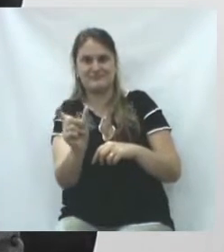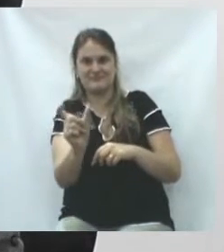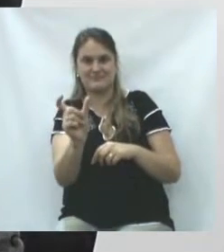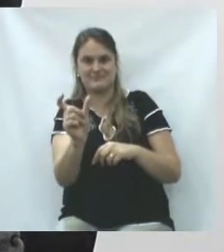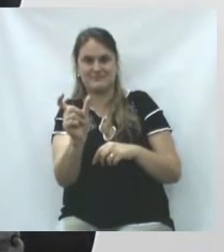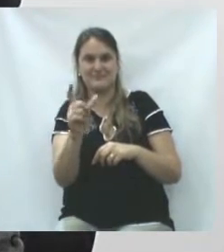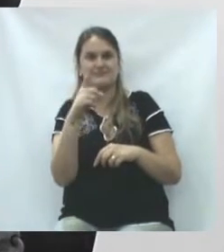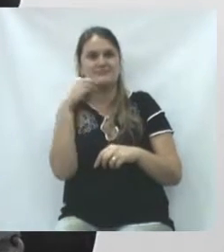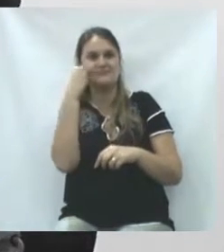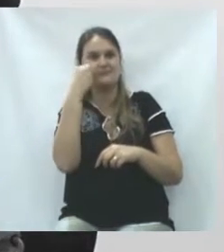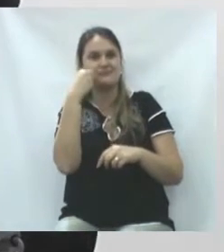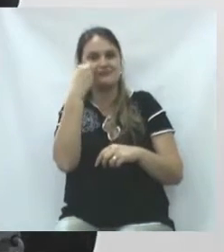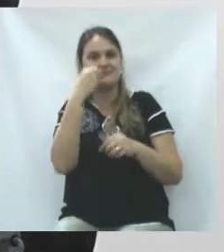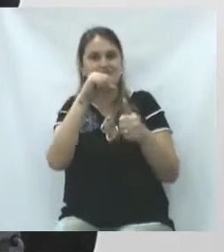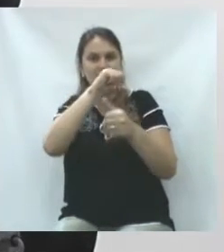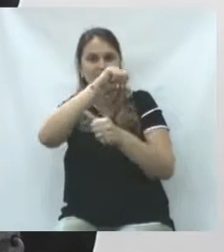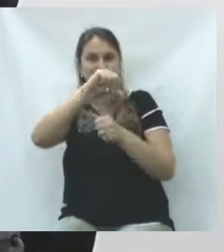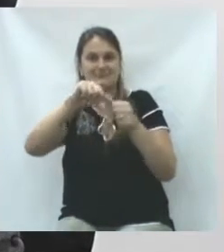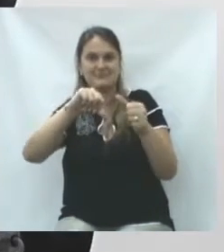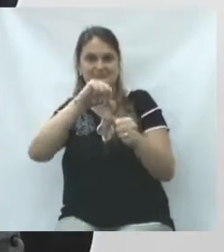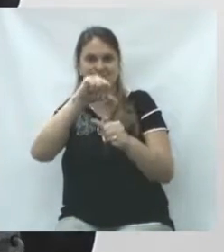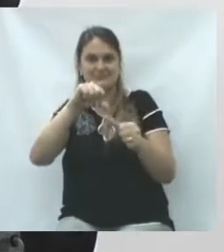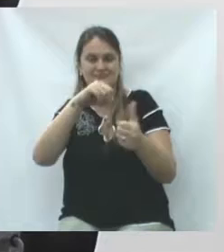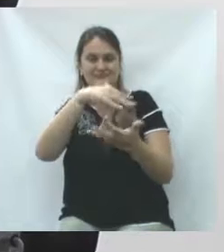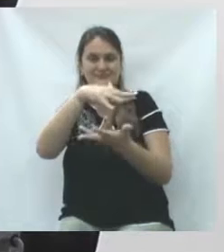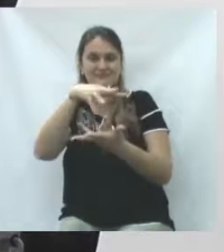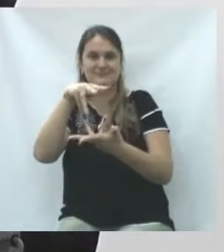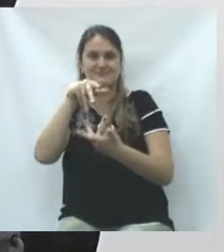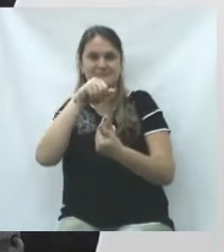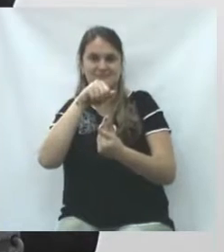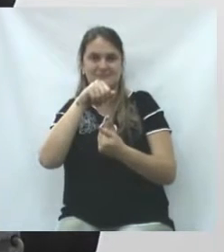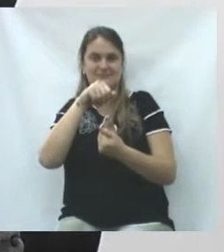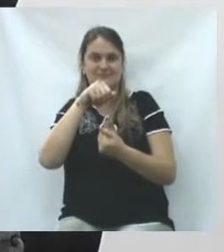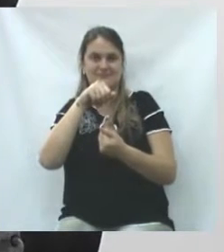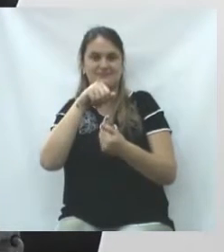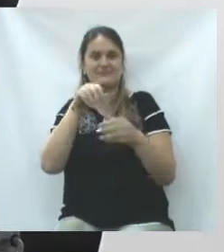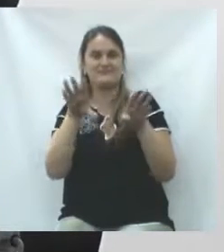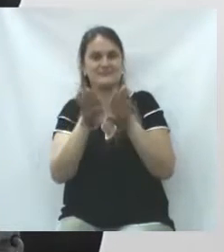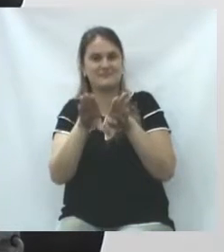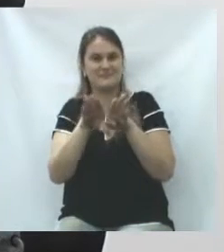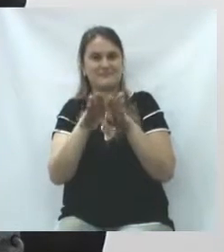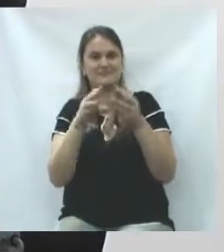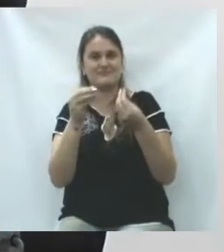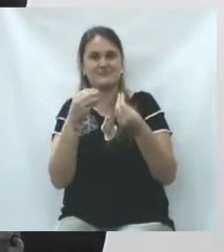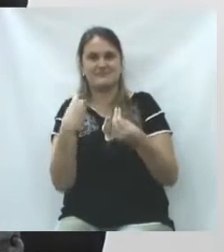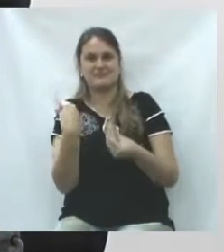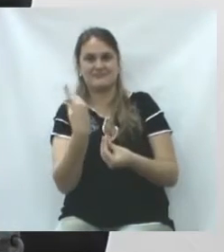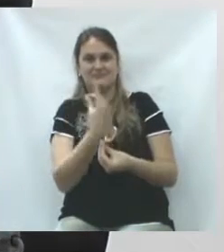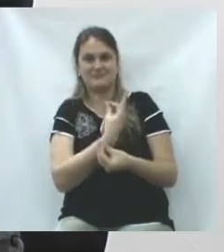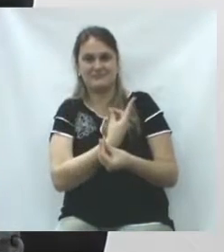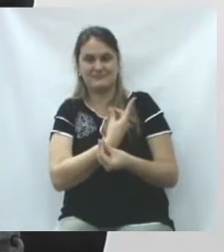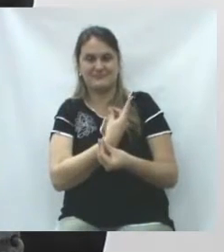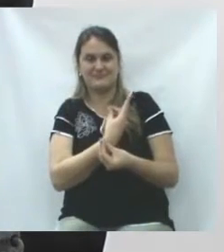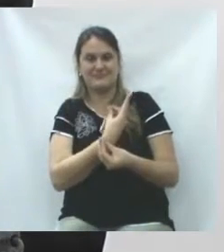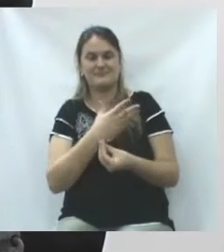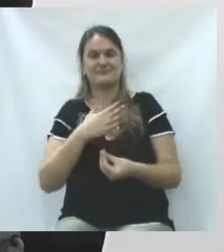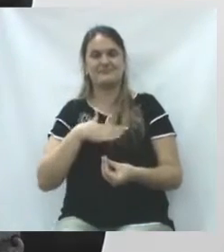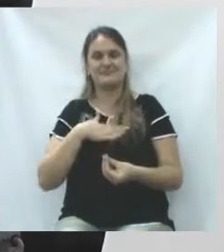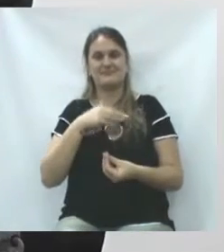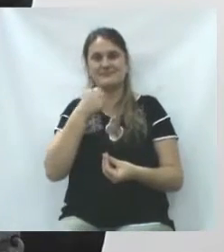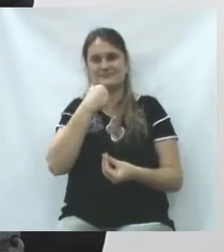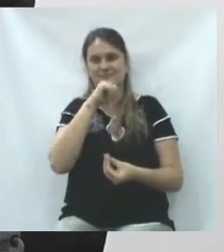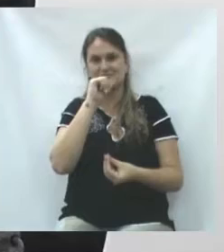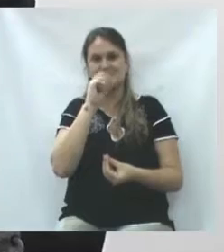mudanças no mundo. Assim como nós, a minha mãe falando aquelas